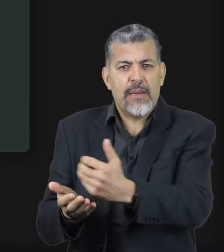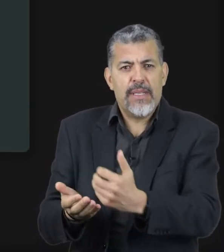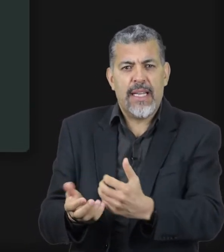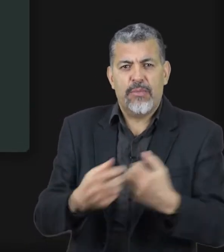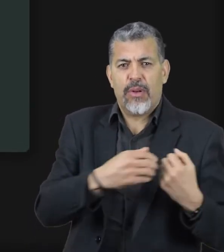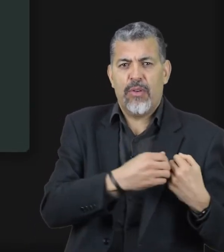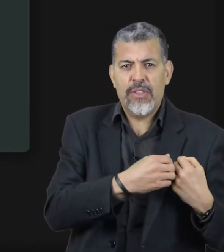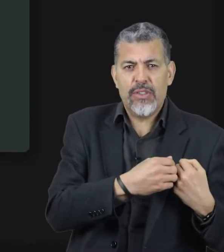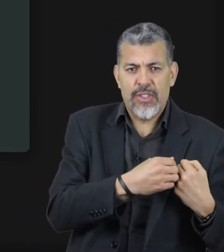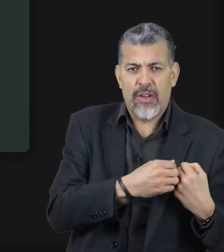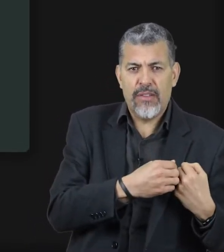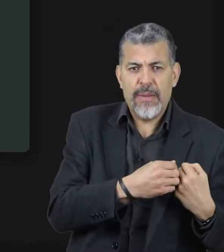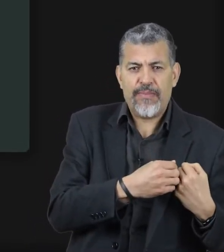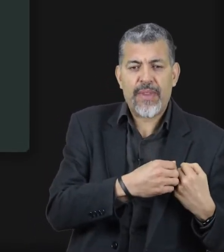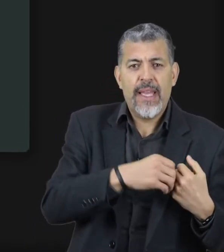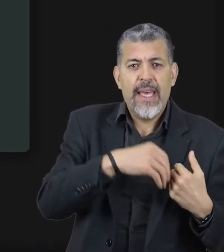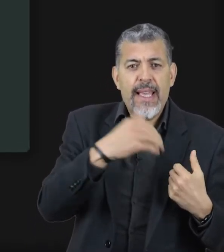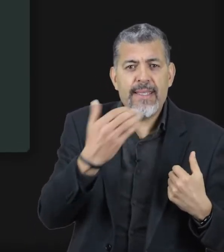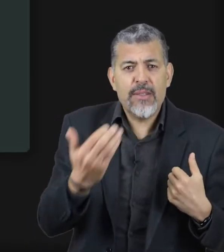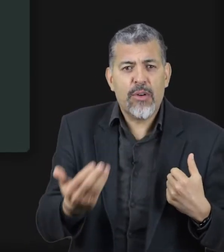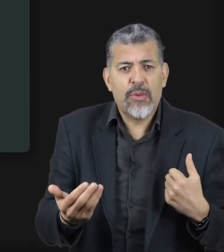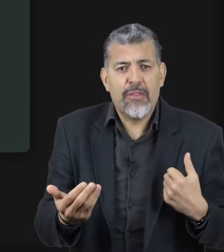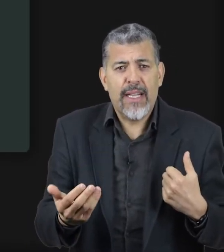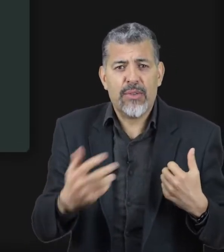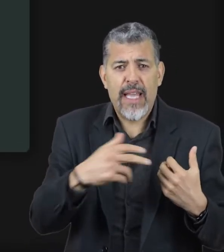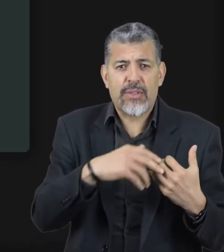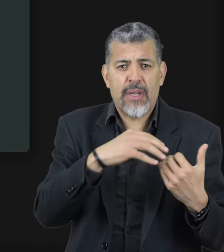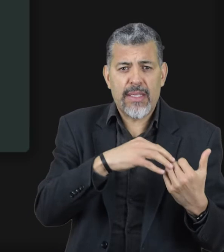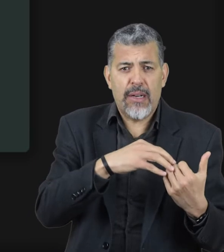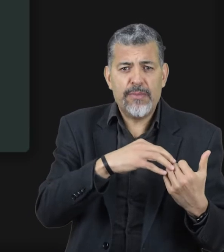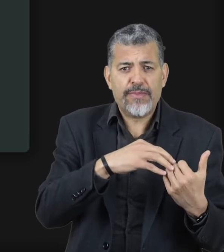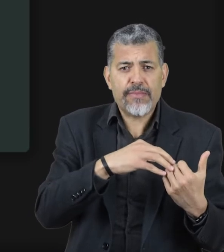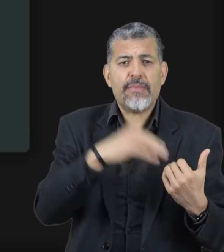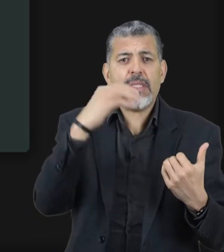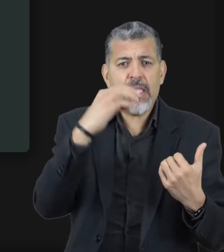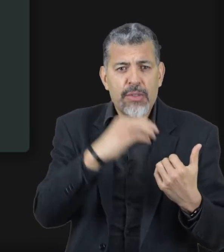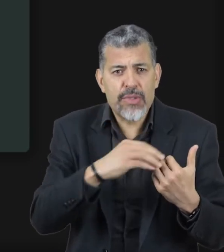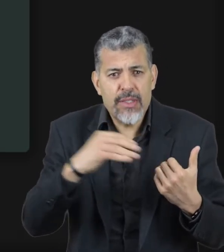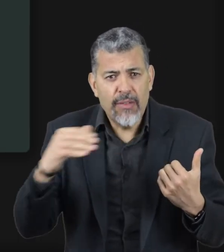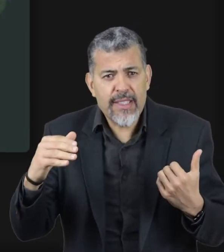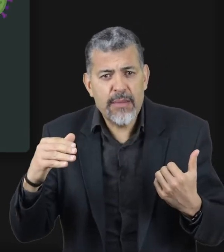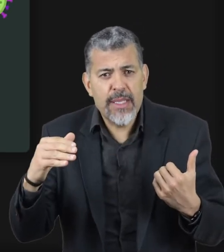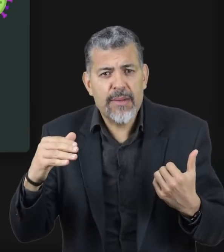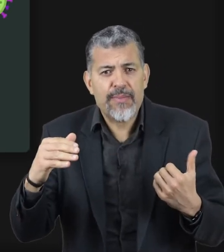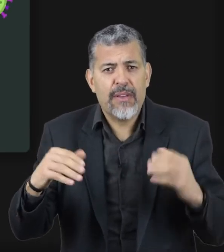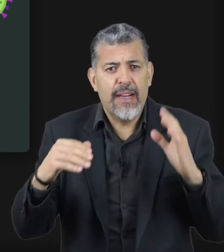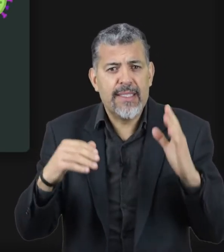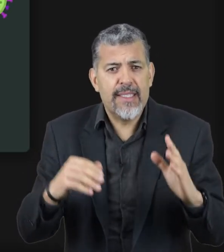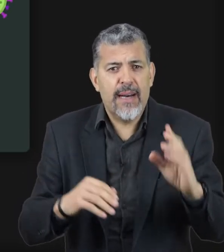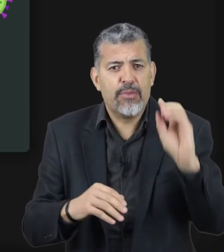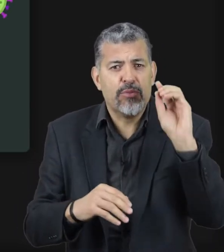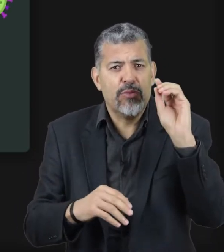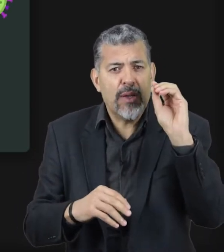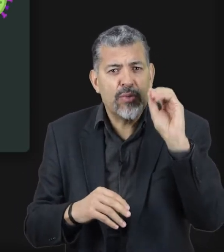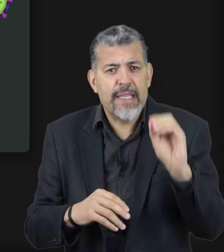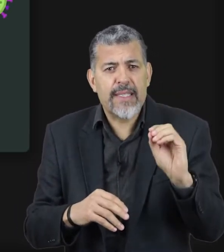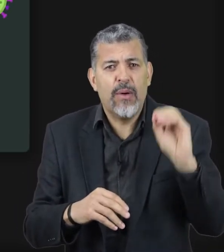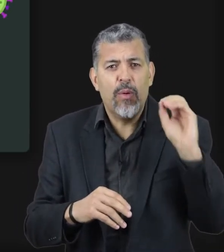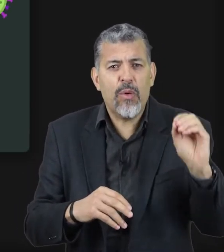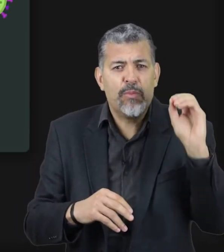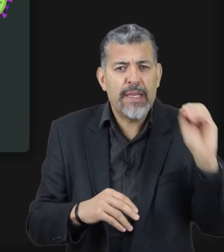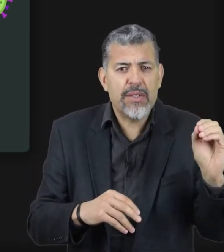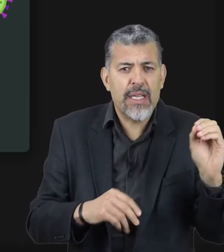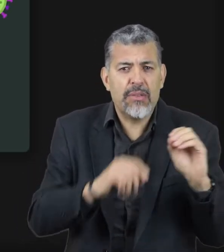profissional contaminado pelo Covid-19, em sendo comprovado o nexo causal, que o seu afastamento vai se dar por uma